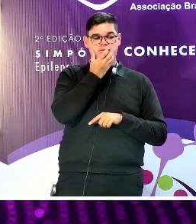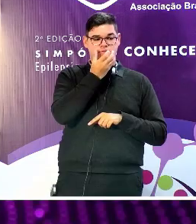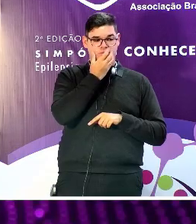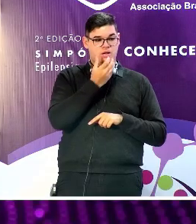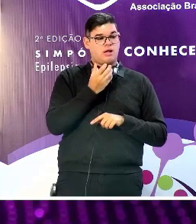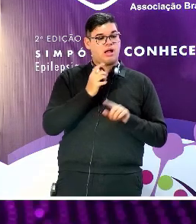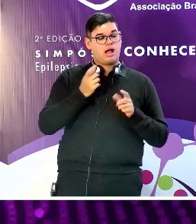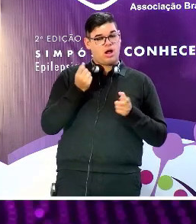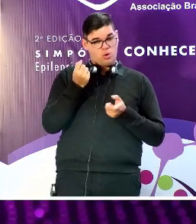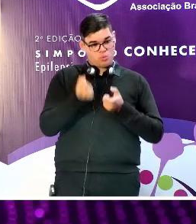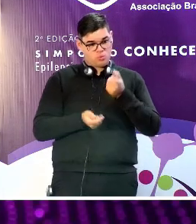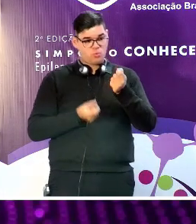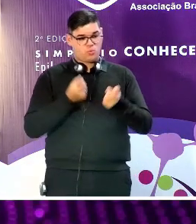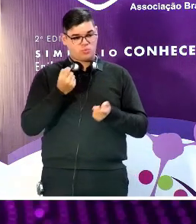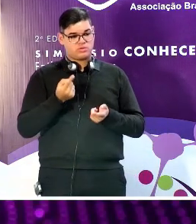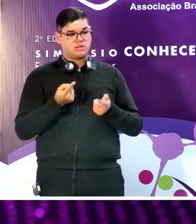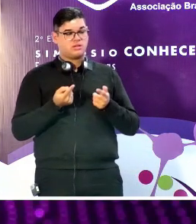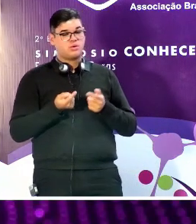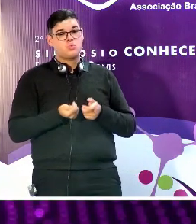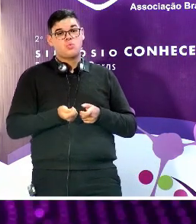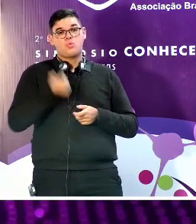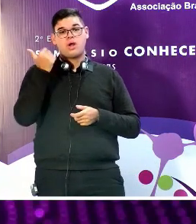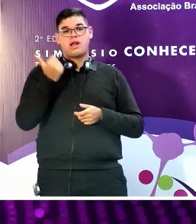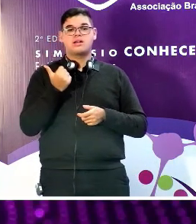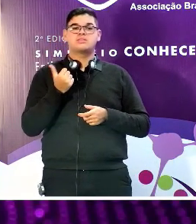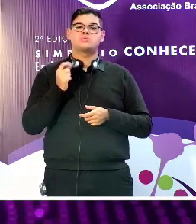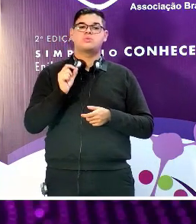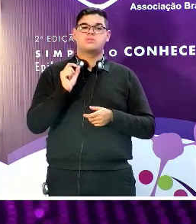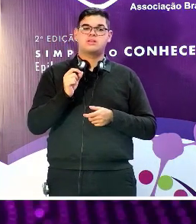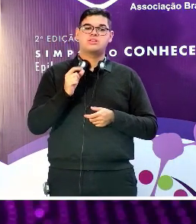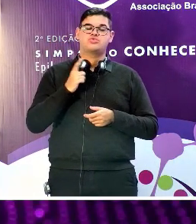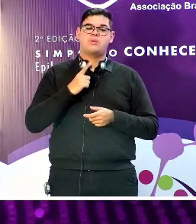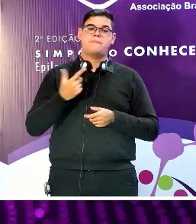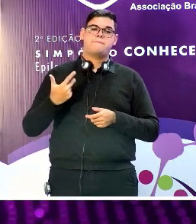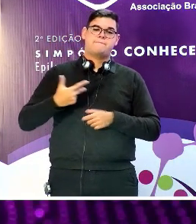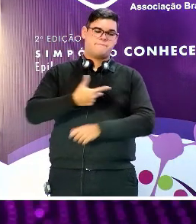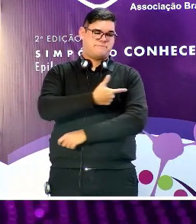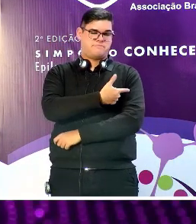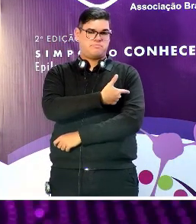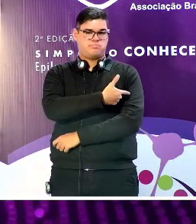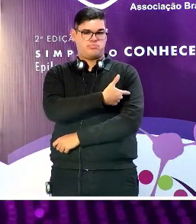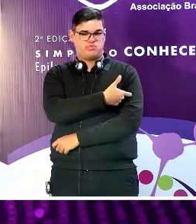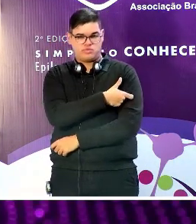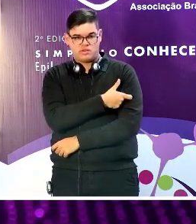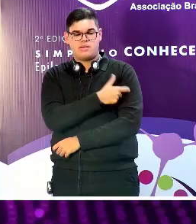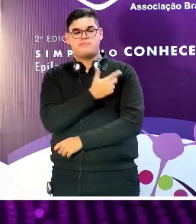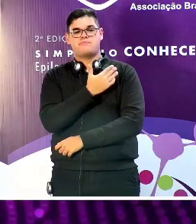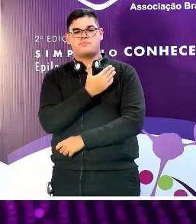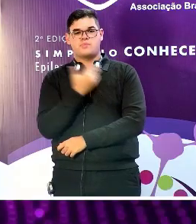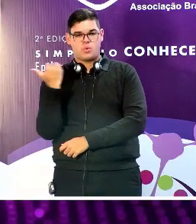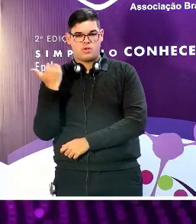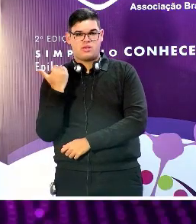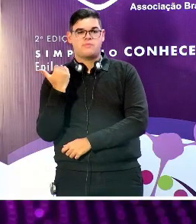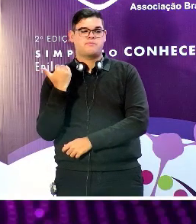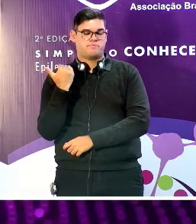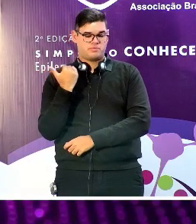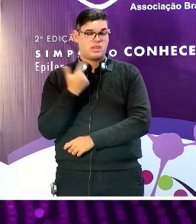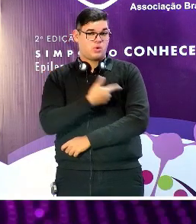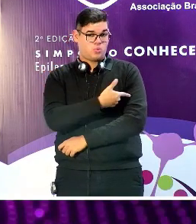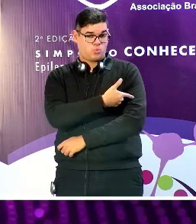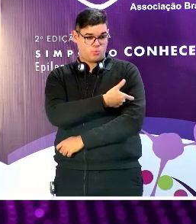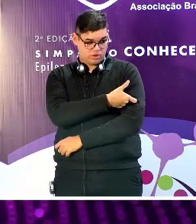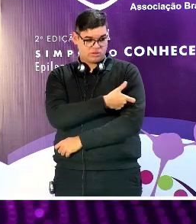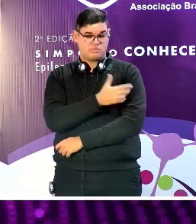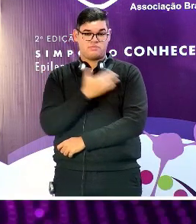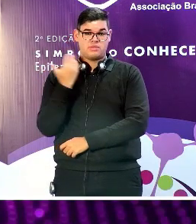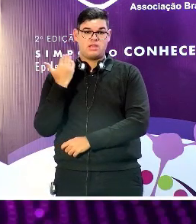Alguns estavam indicados para eutanásia por causa de uma crise muito forte. A maioria está com